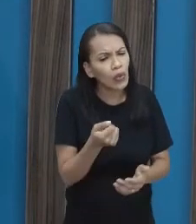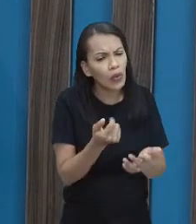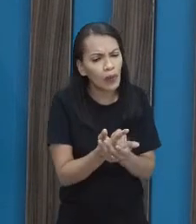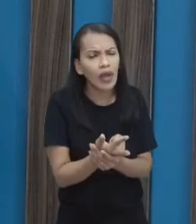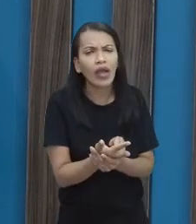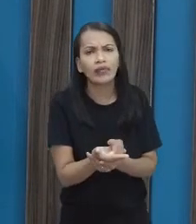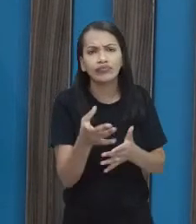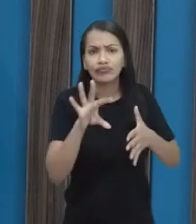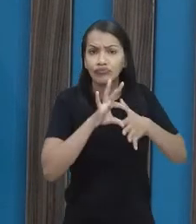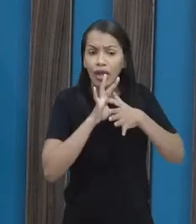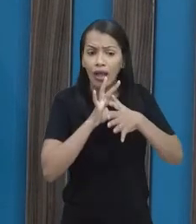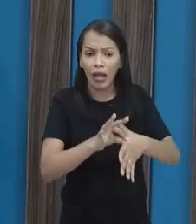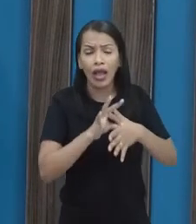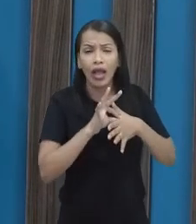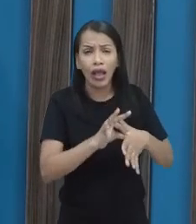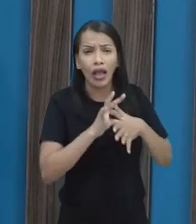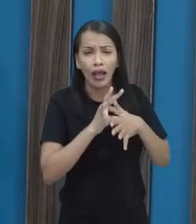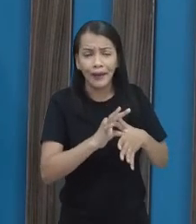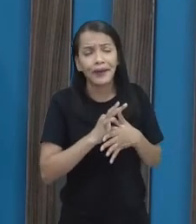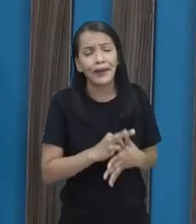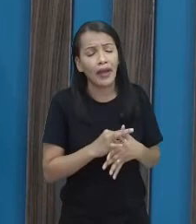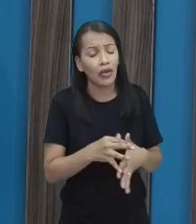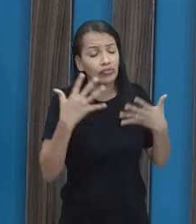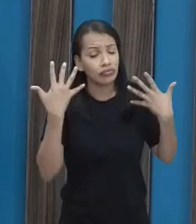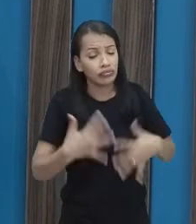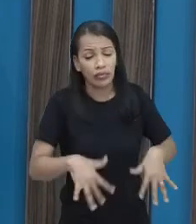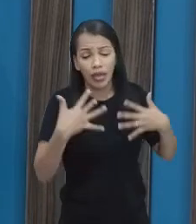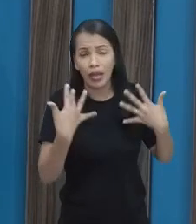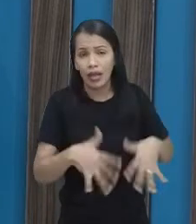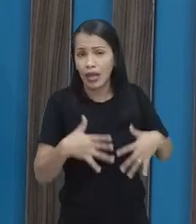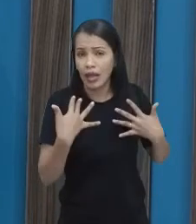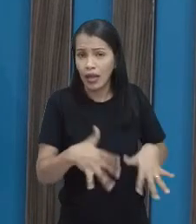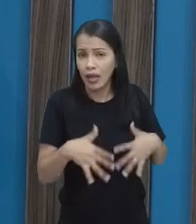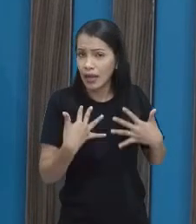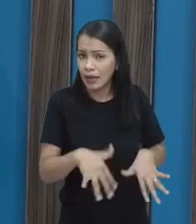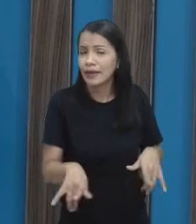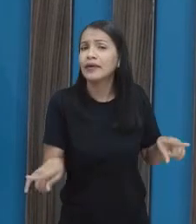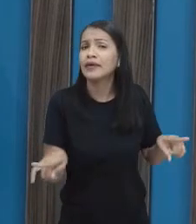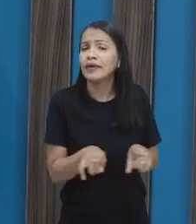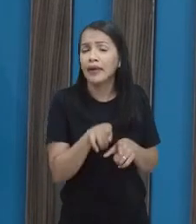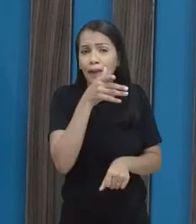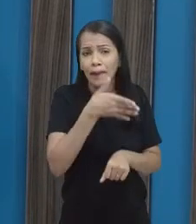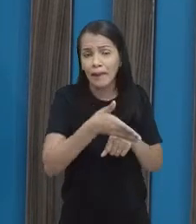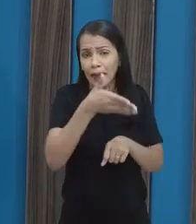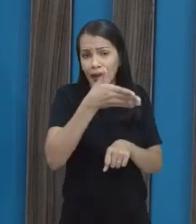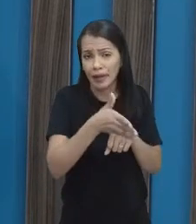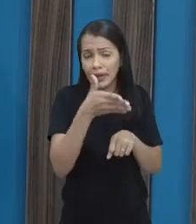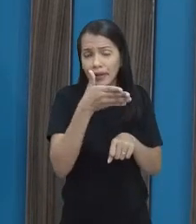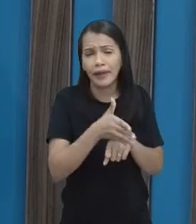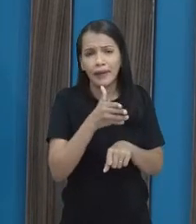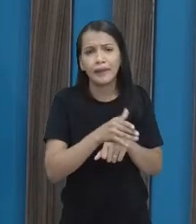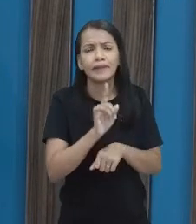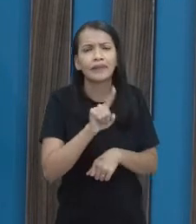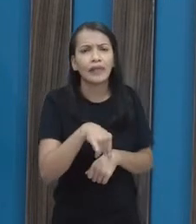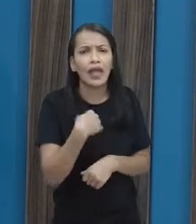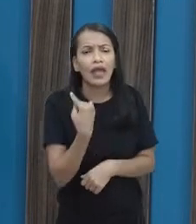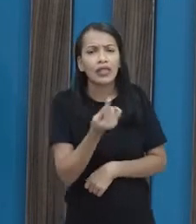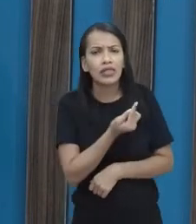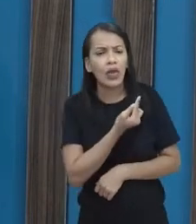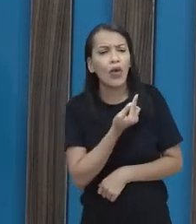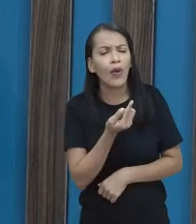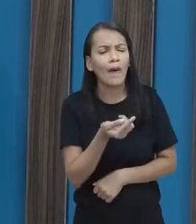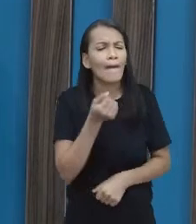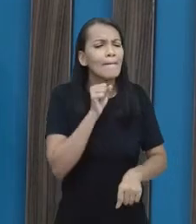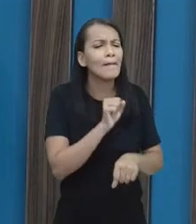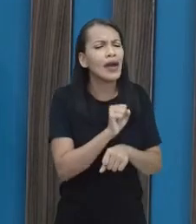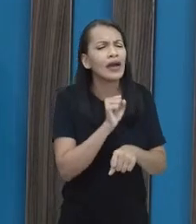vermelha, né, um valor altíssimo aí no comércio, e seria uma forma, uma prática, né? Onde a gente reduzisse mais